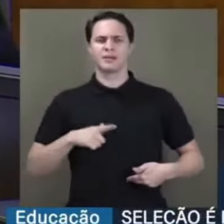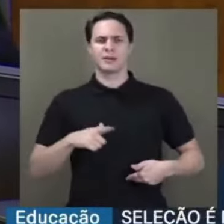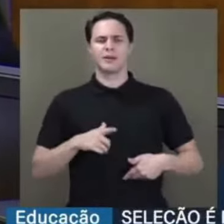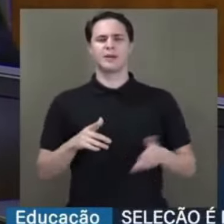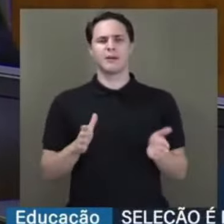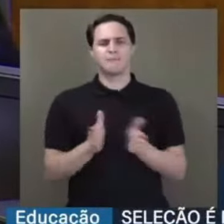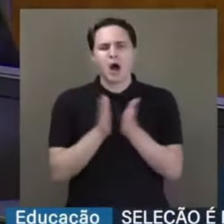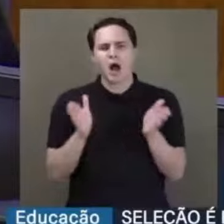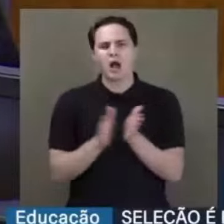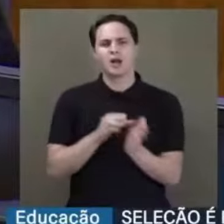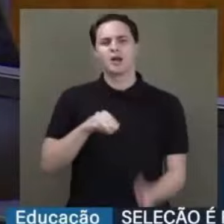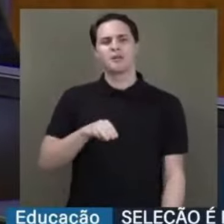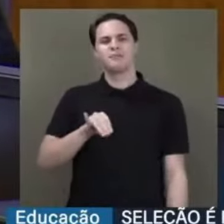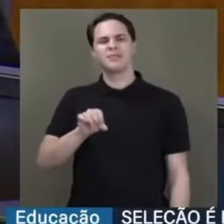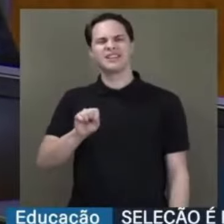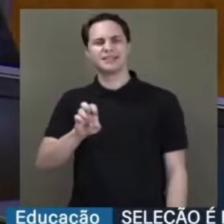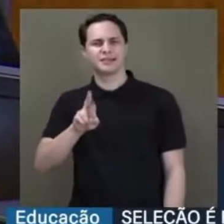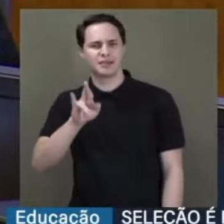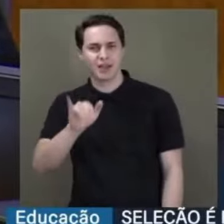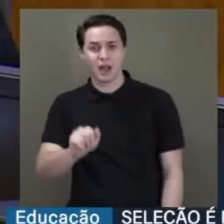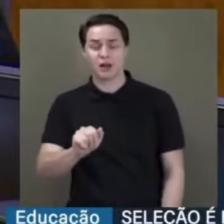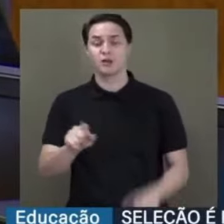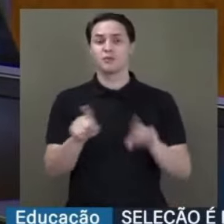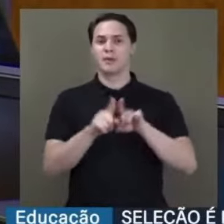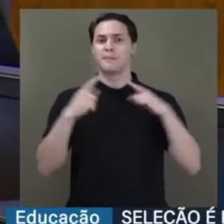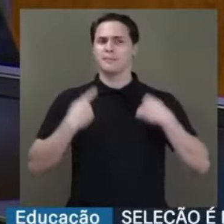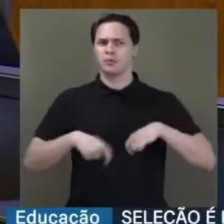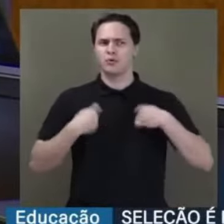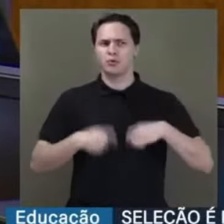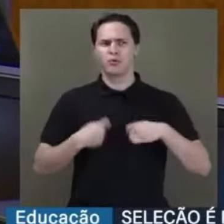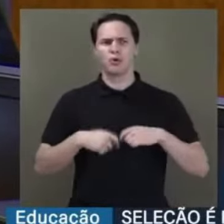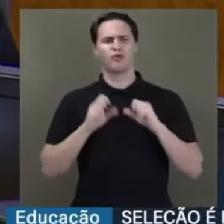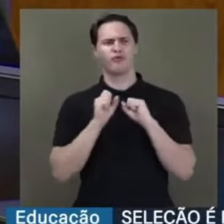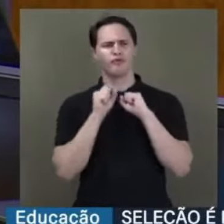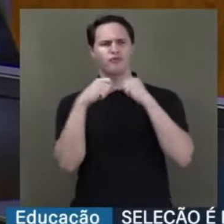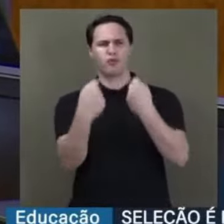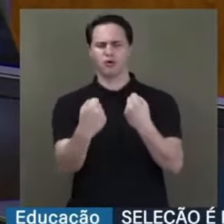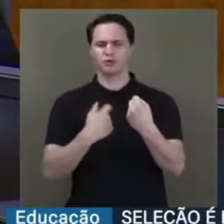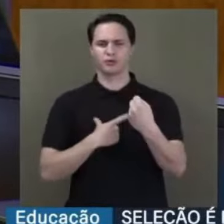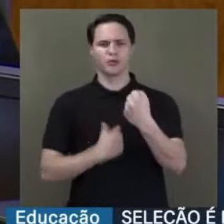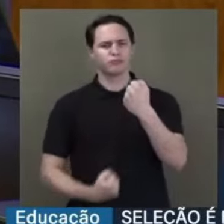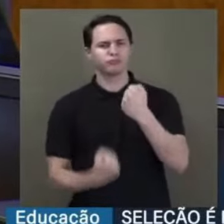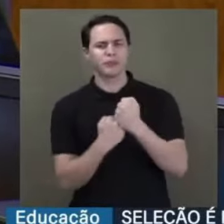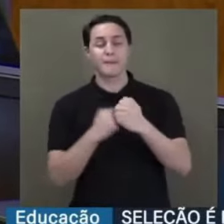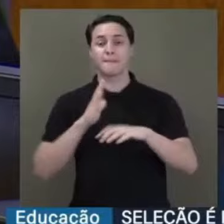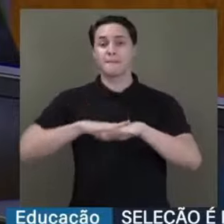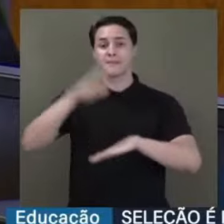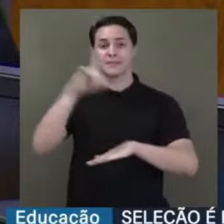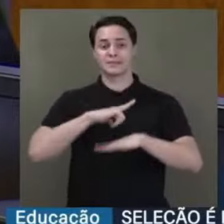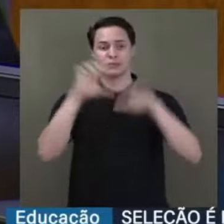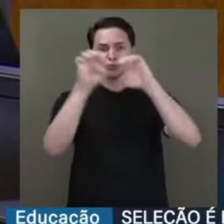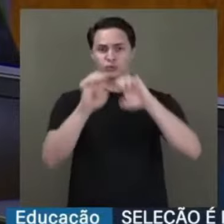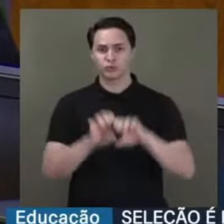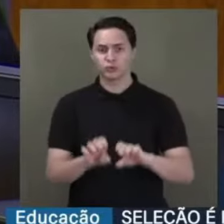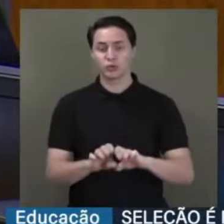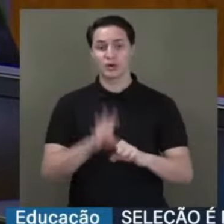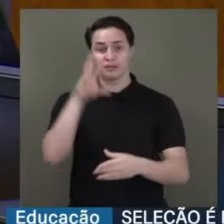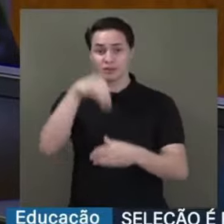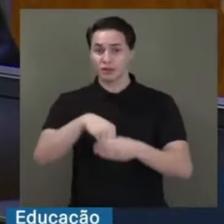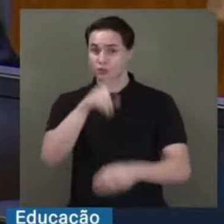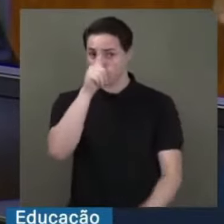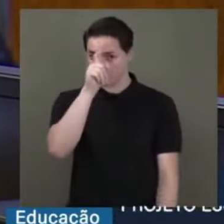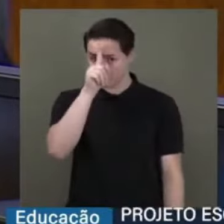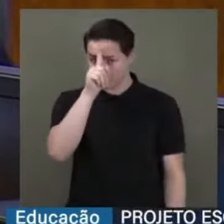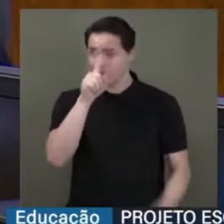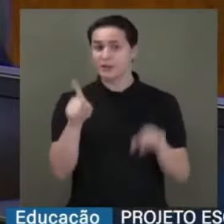as desigualdades no Brasil é necessário direcionar esforços para fortalecer a infraestrutura hospitalar e